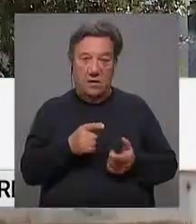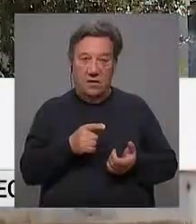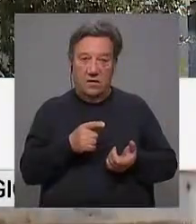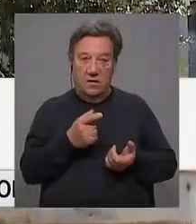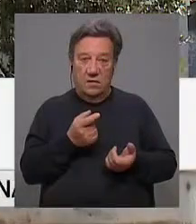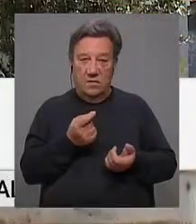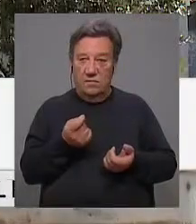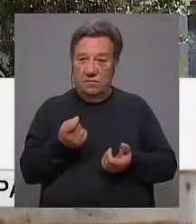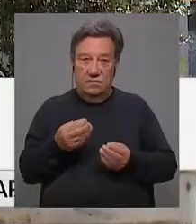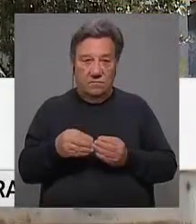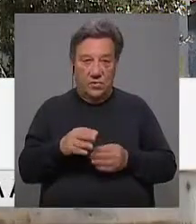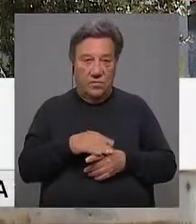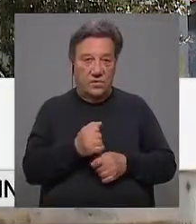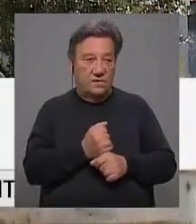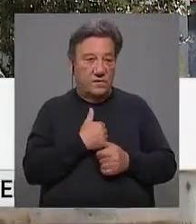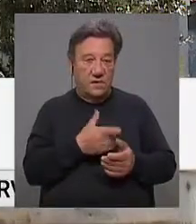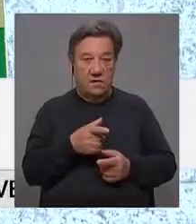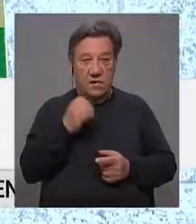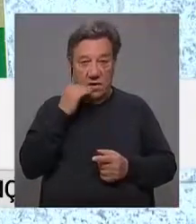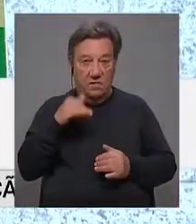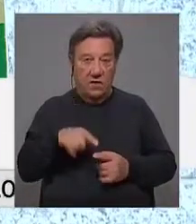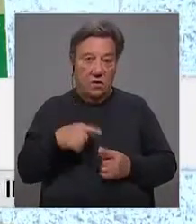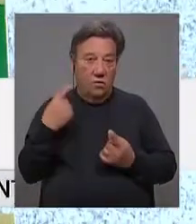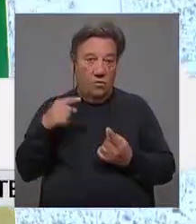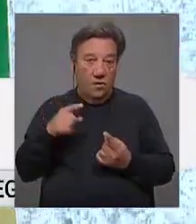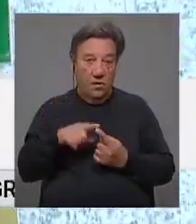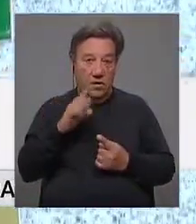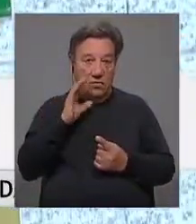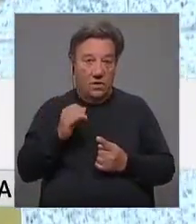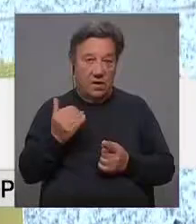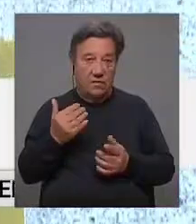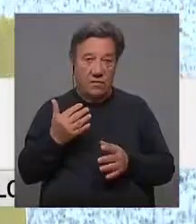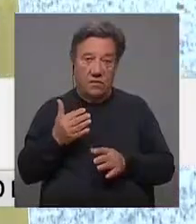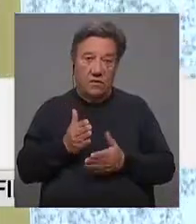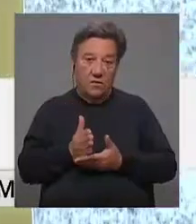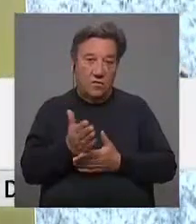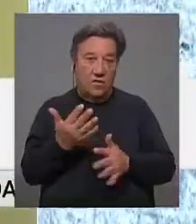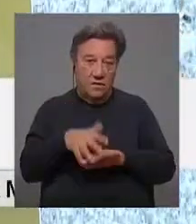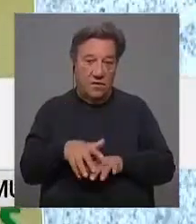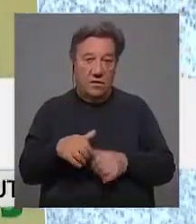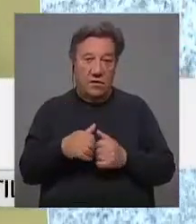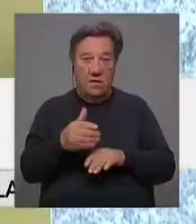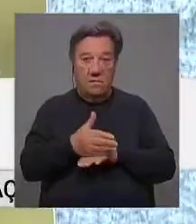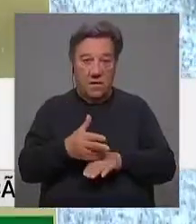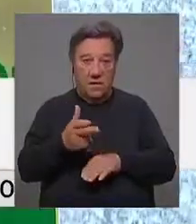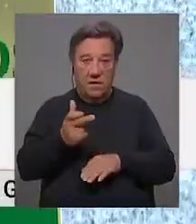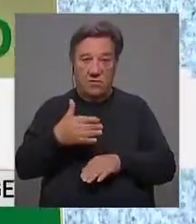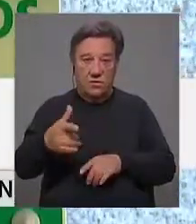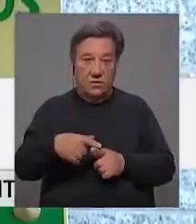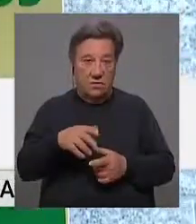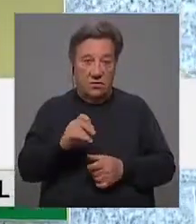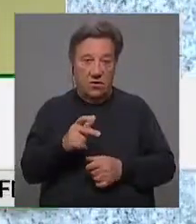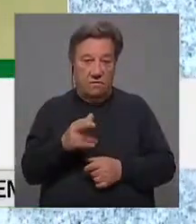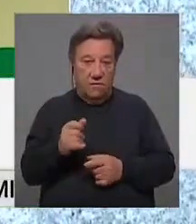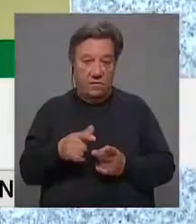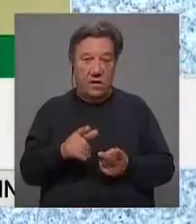serviço que prestamos. E com a agravante desta ser a única unidade de cuidados continuados integrados de média e longa duração em toda a região da Cova da Beira, incluindo os concelhos de